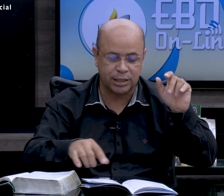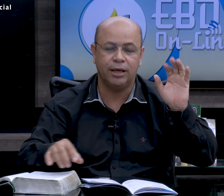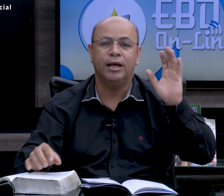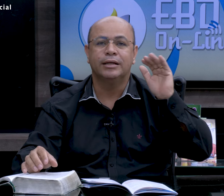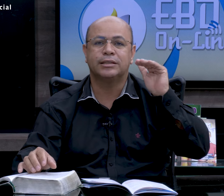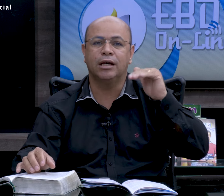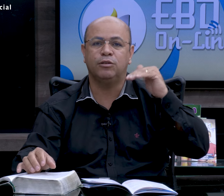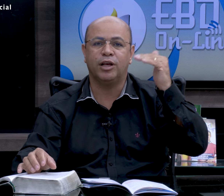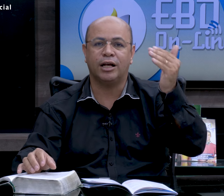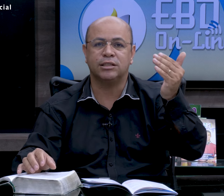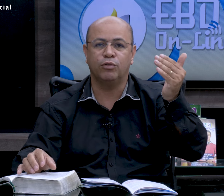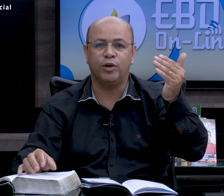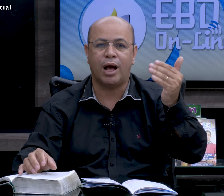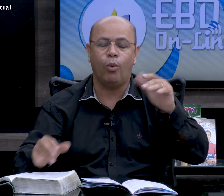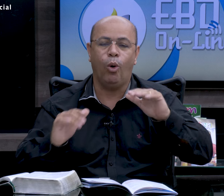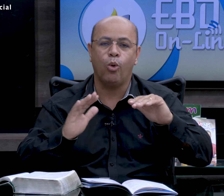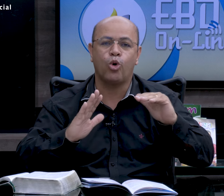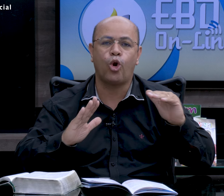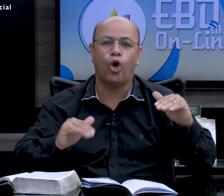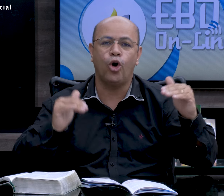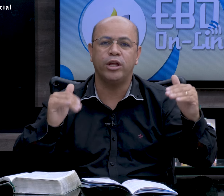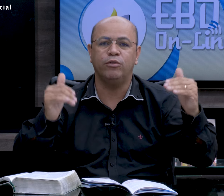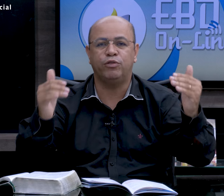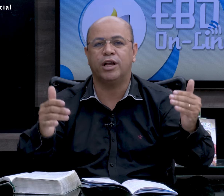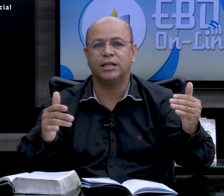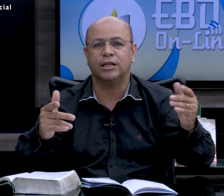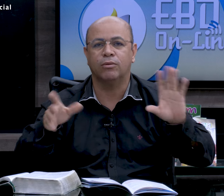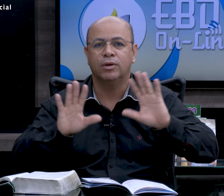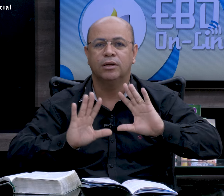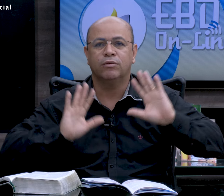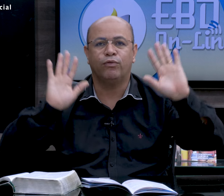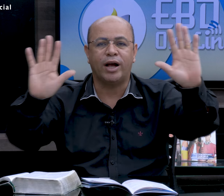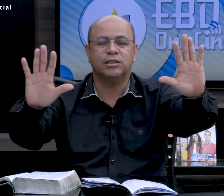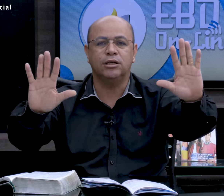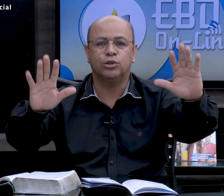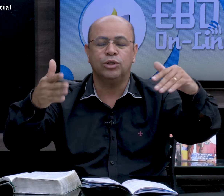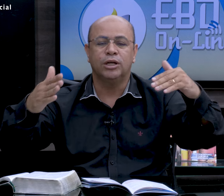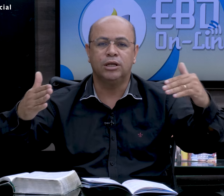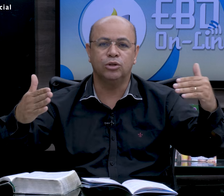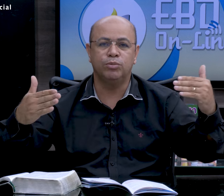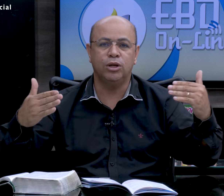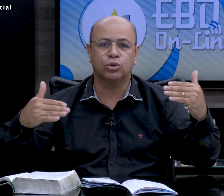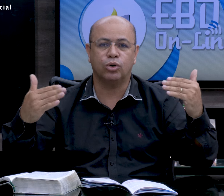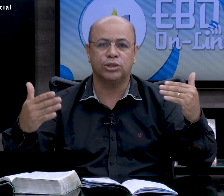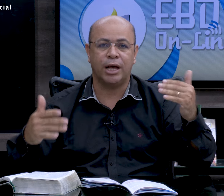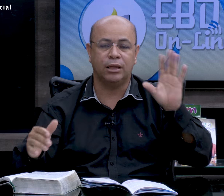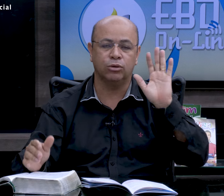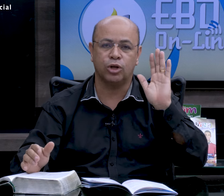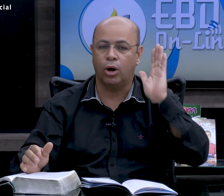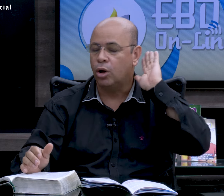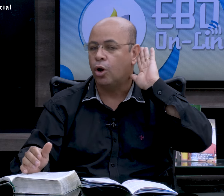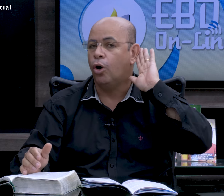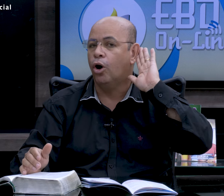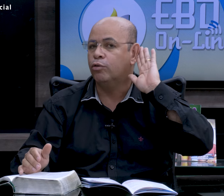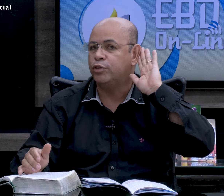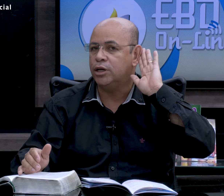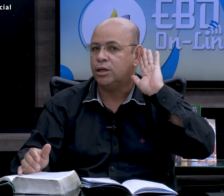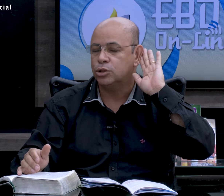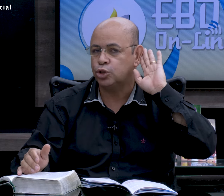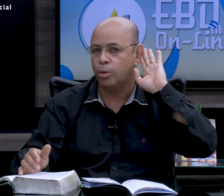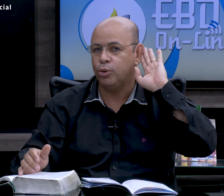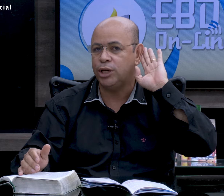o processo aqui Santificação final ou glorificação faz isso que os meninos conseguem não só